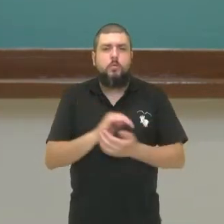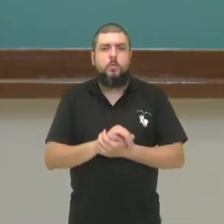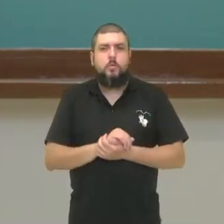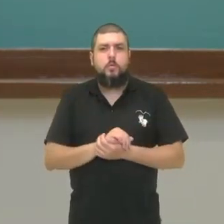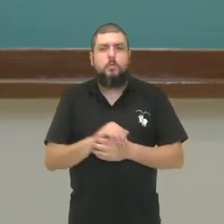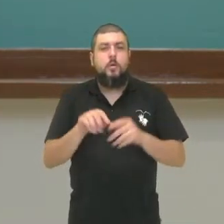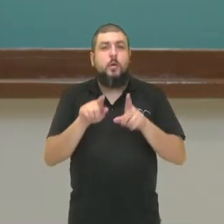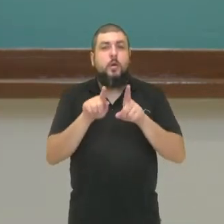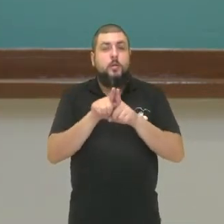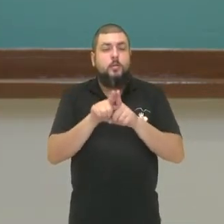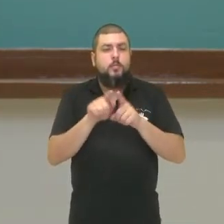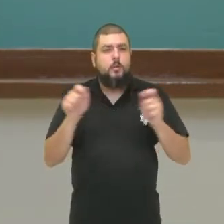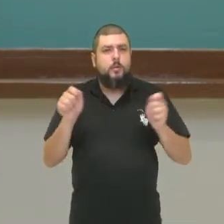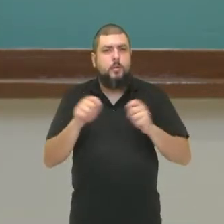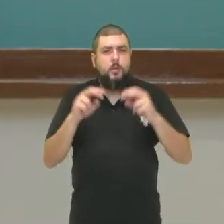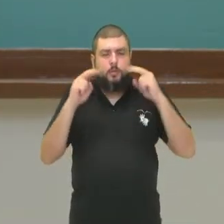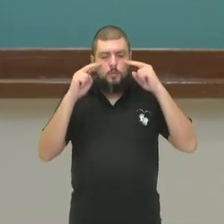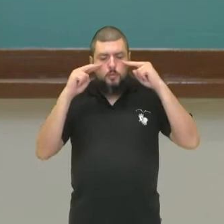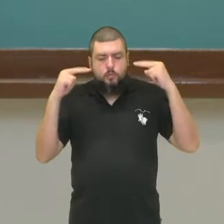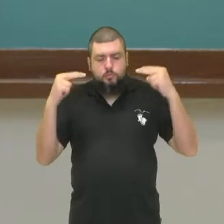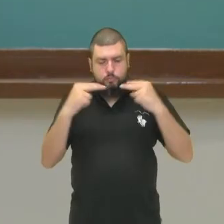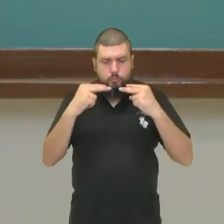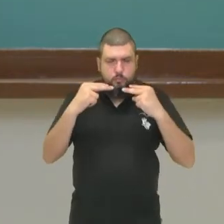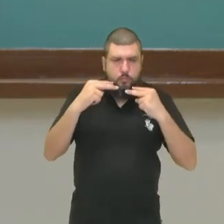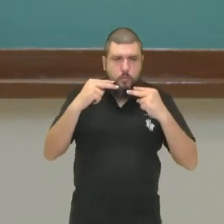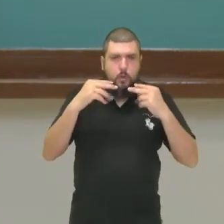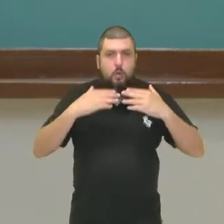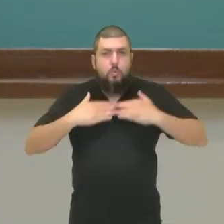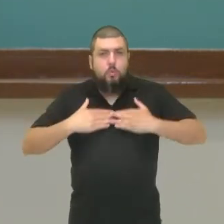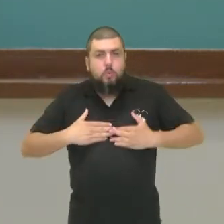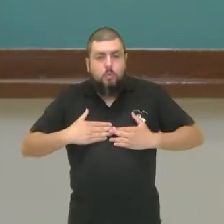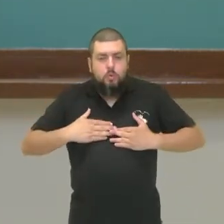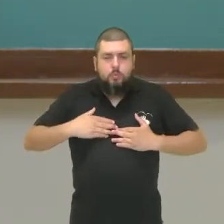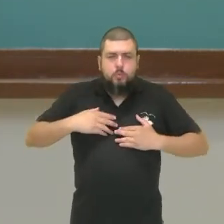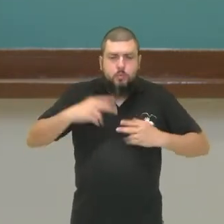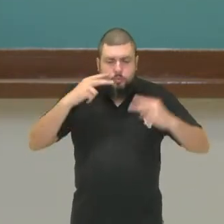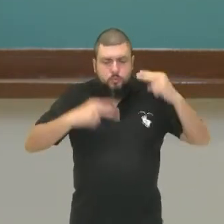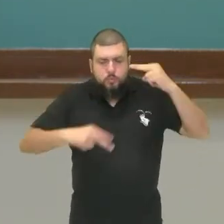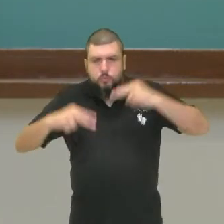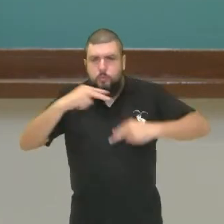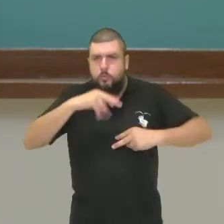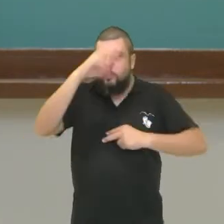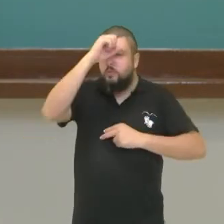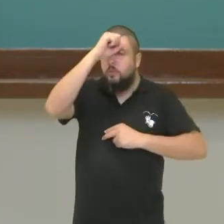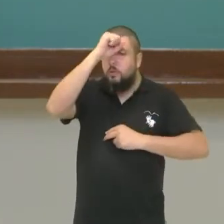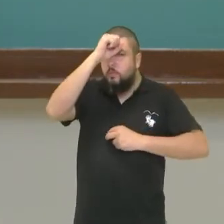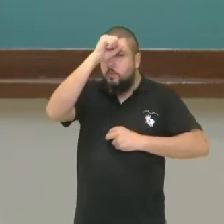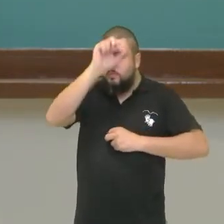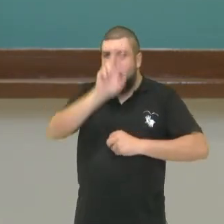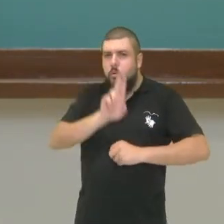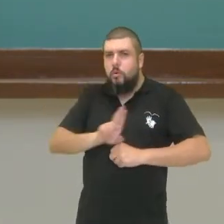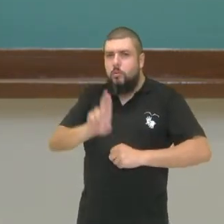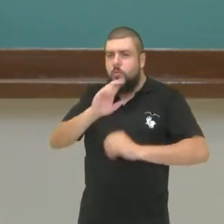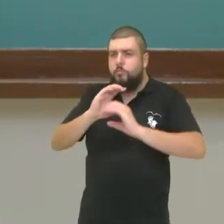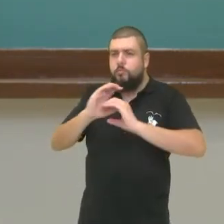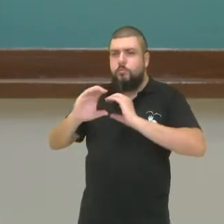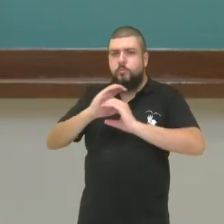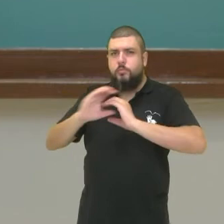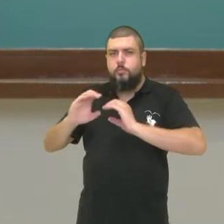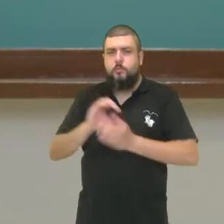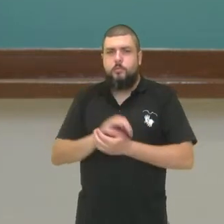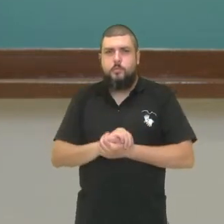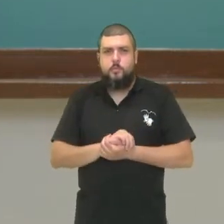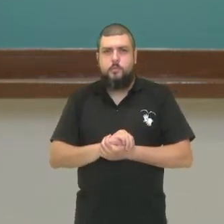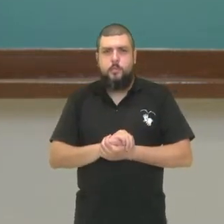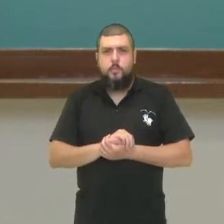melhor o seu corpo, usando ele como forma de comunicação. As atividades expressivas